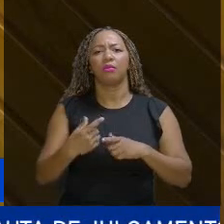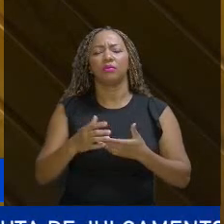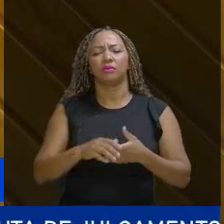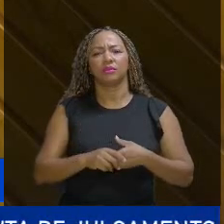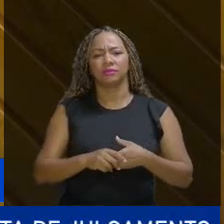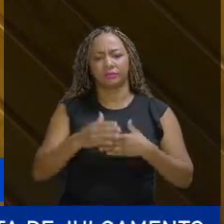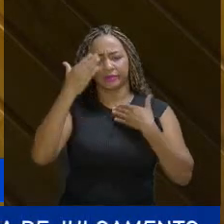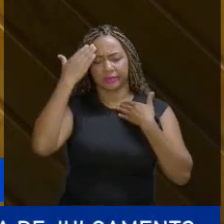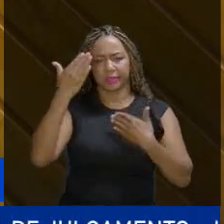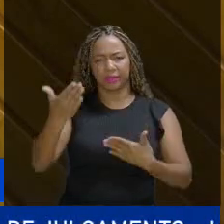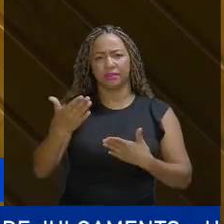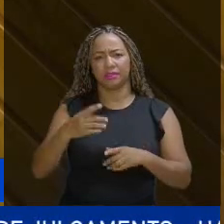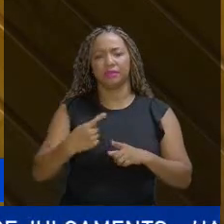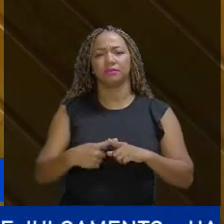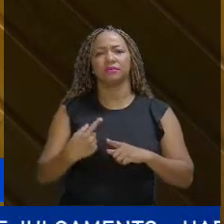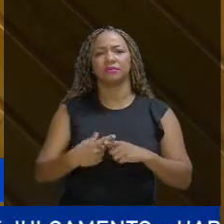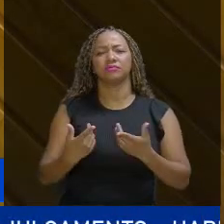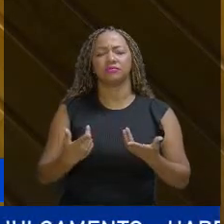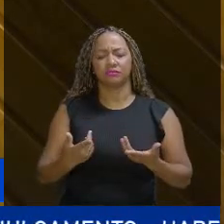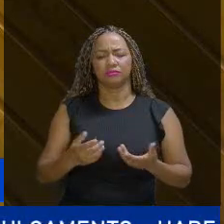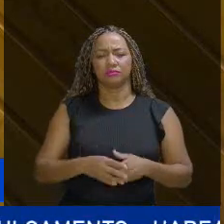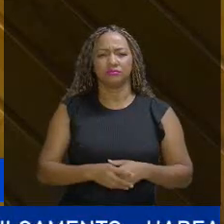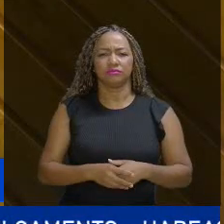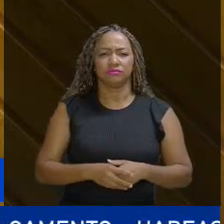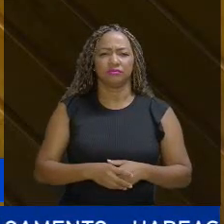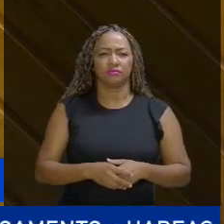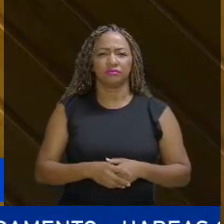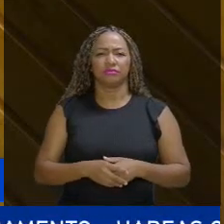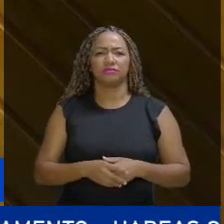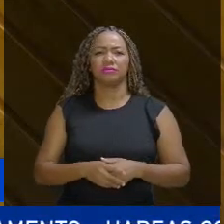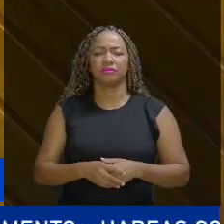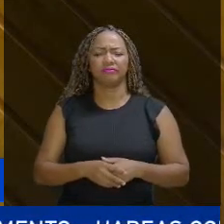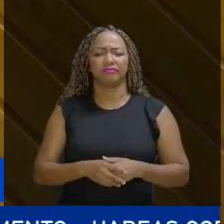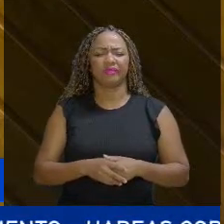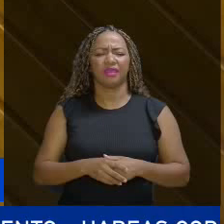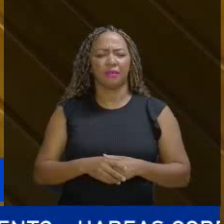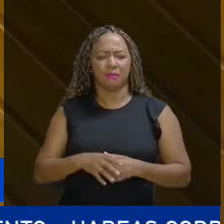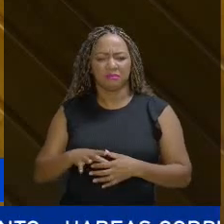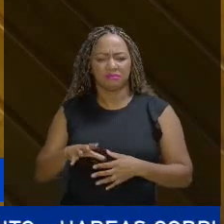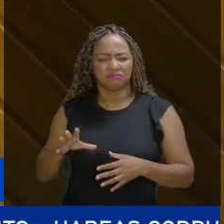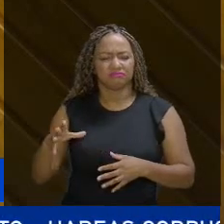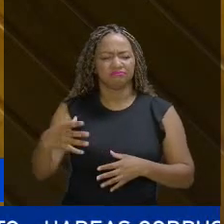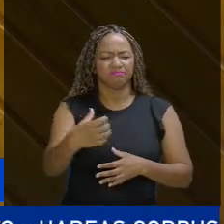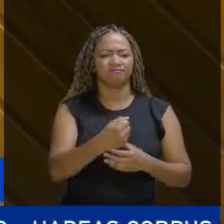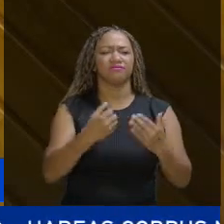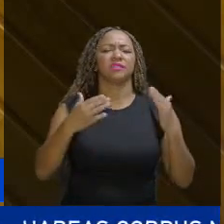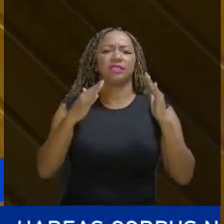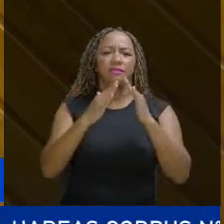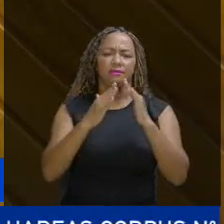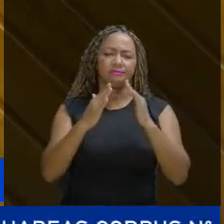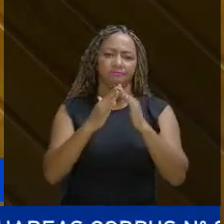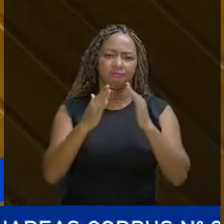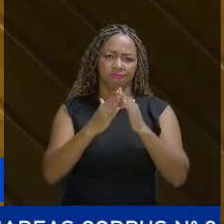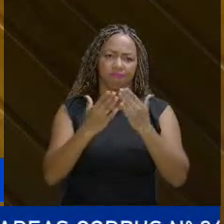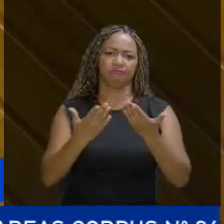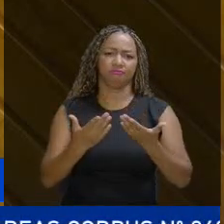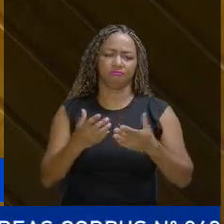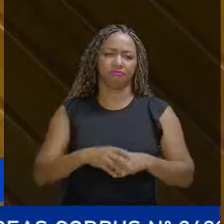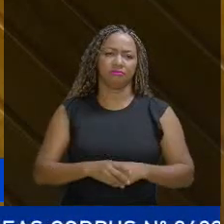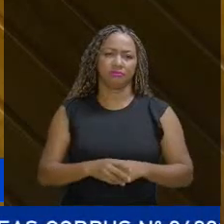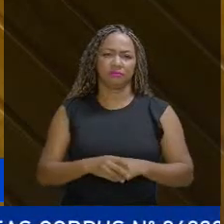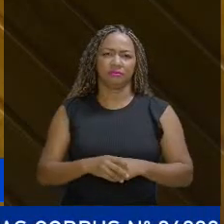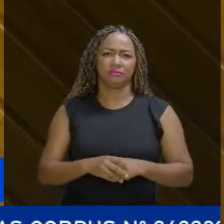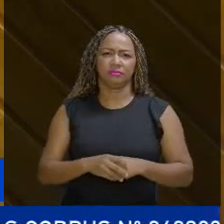quem agradeço a confiança, porque, em verdade, a busca e apreensão que foi deferida e faço